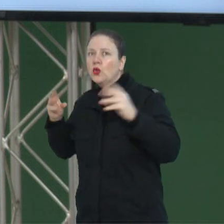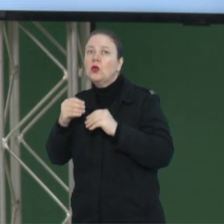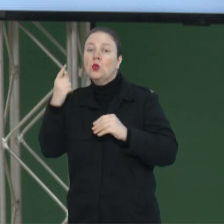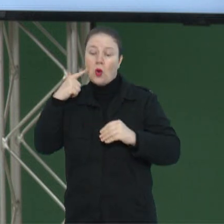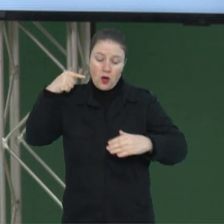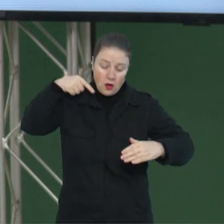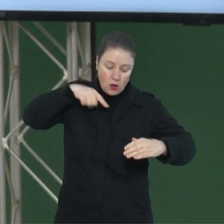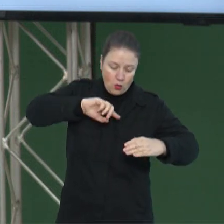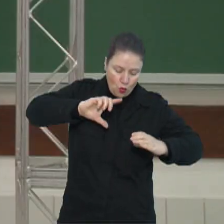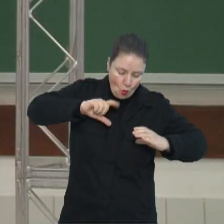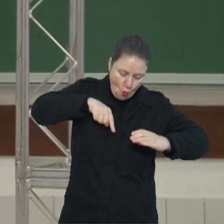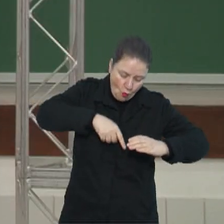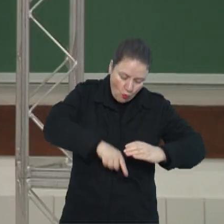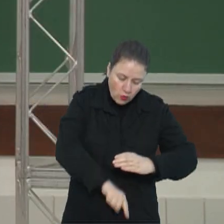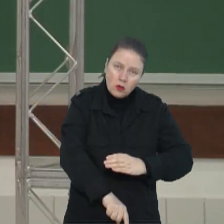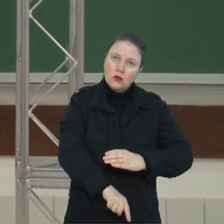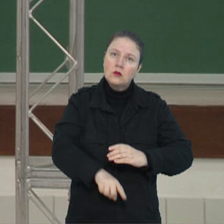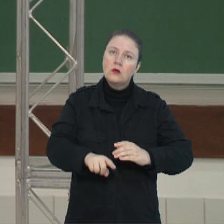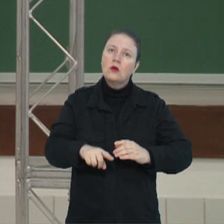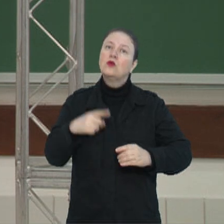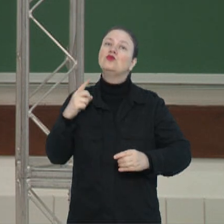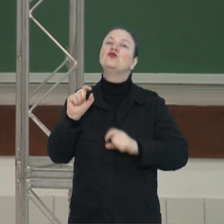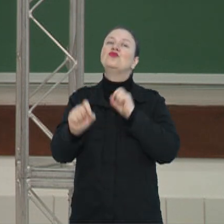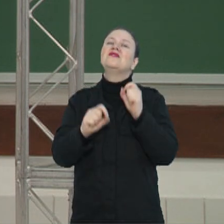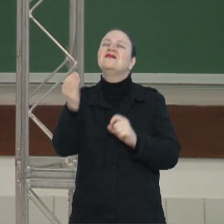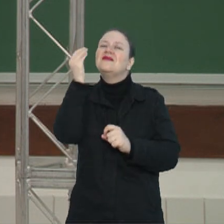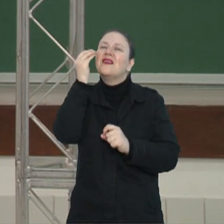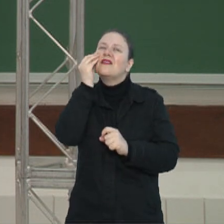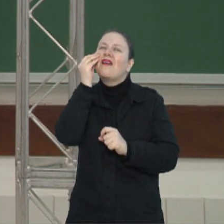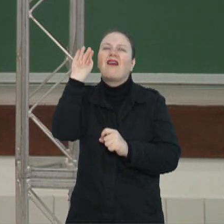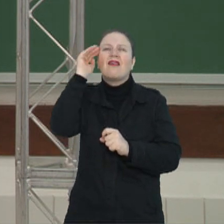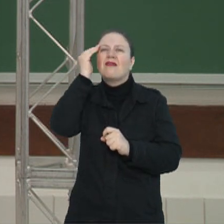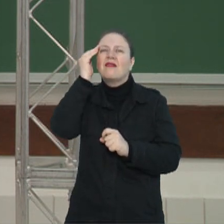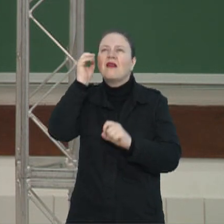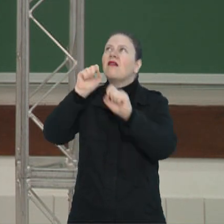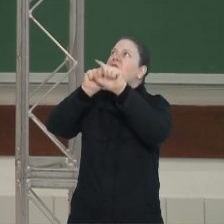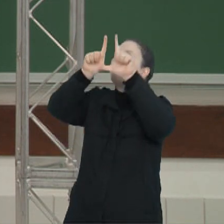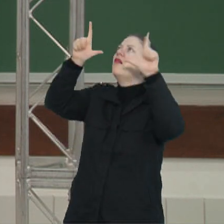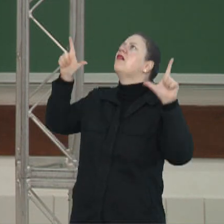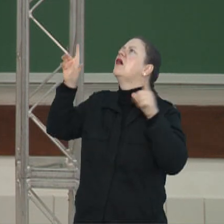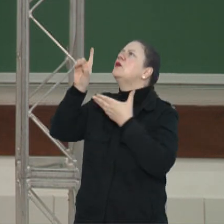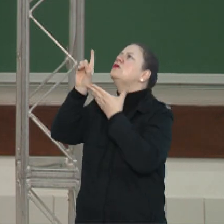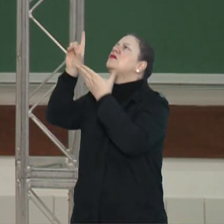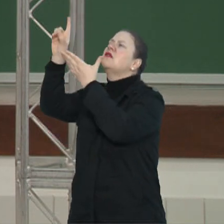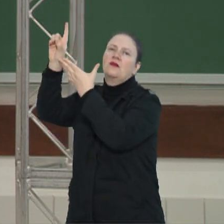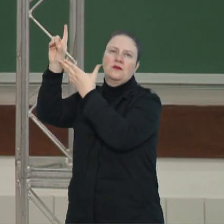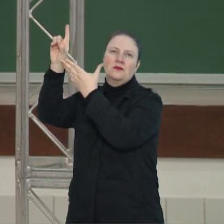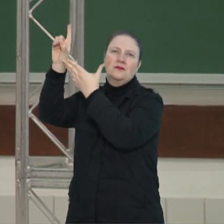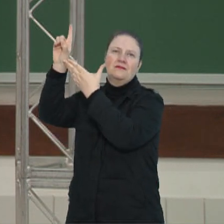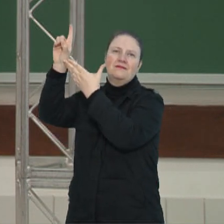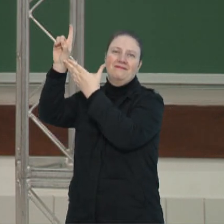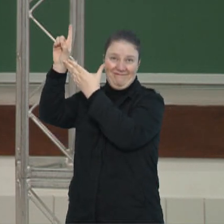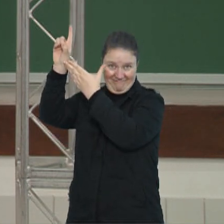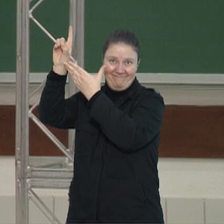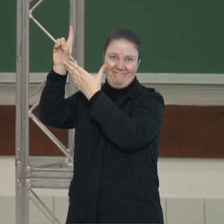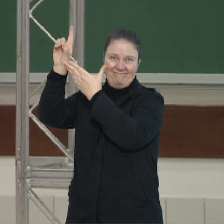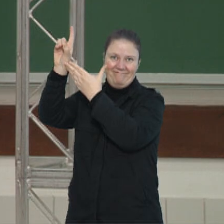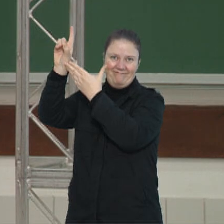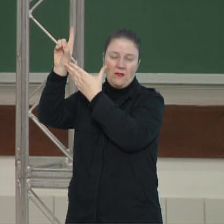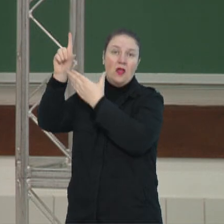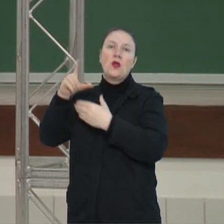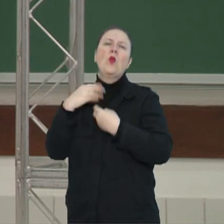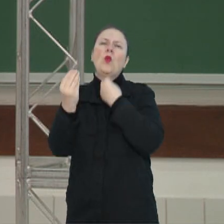que é Deus, né? Porque Deus tem os atributos de tudo que o ser humano não possui, né? A onisciência, a onipresença,